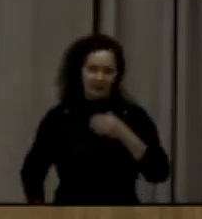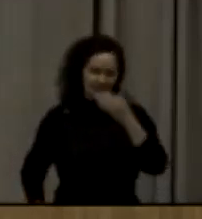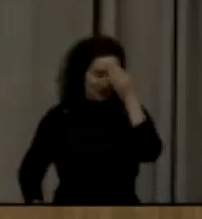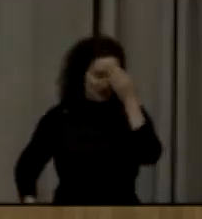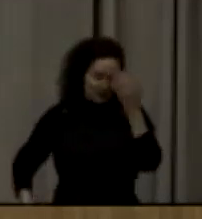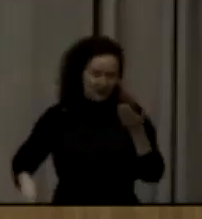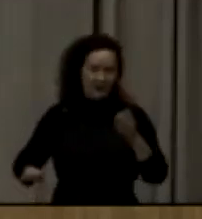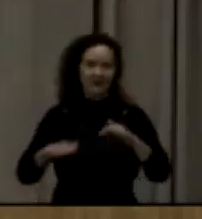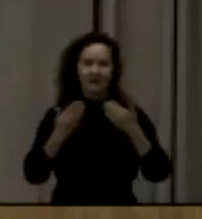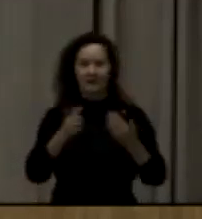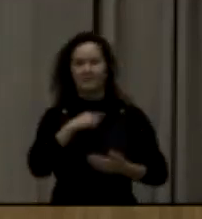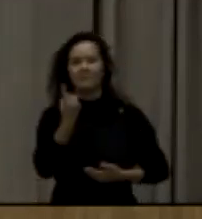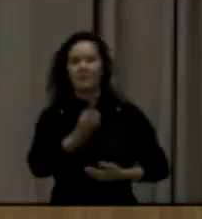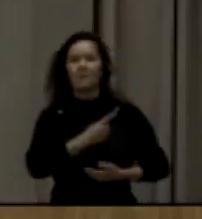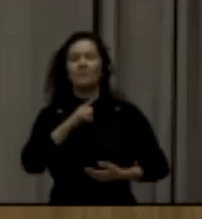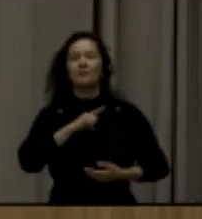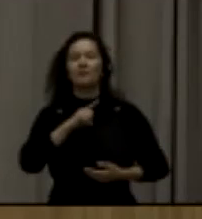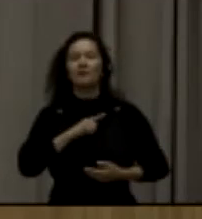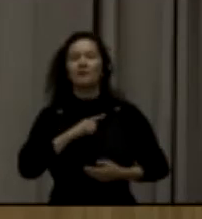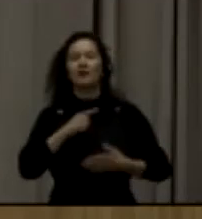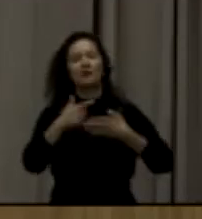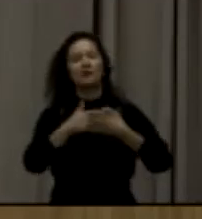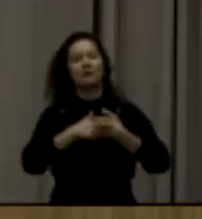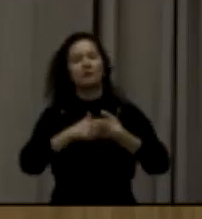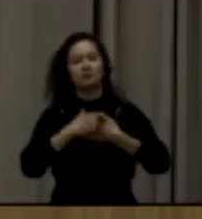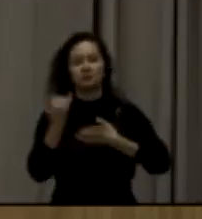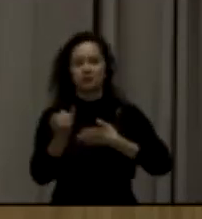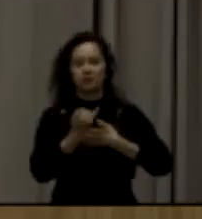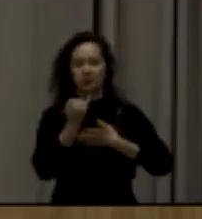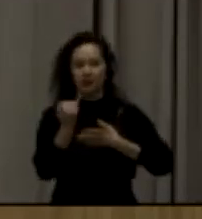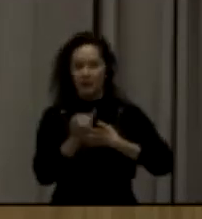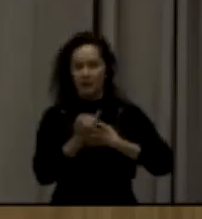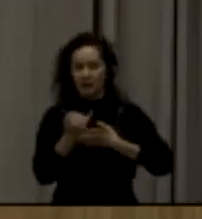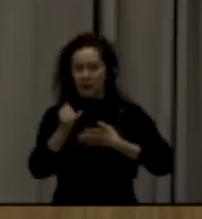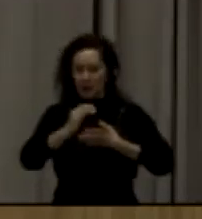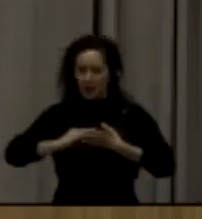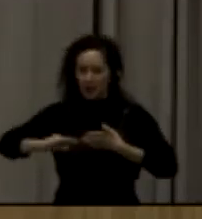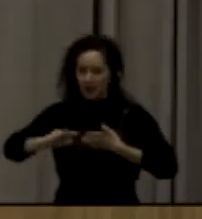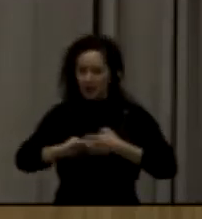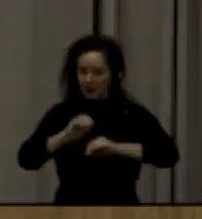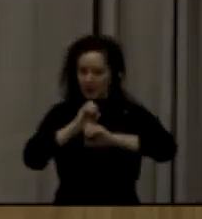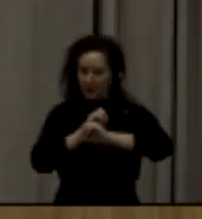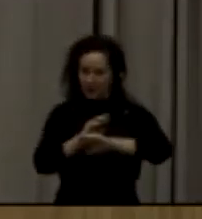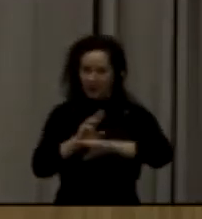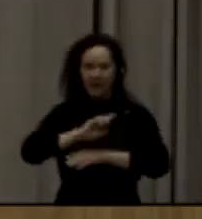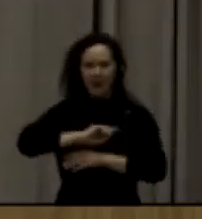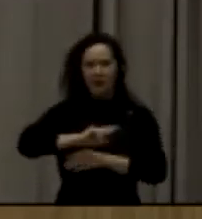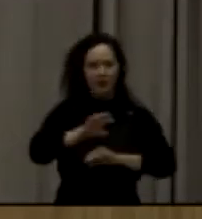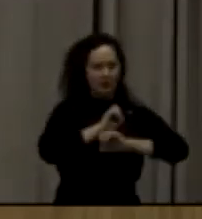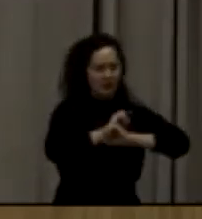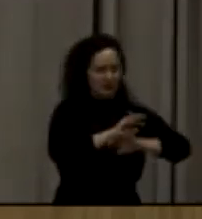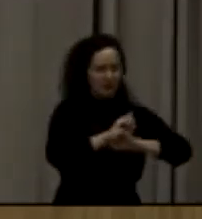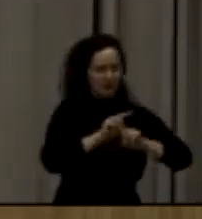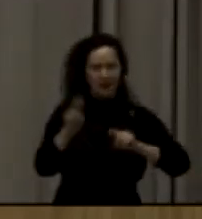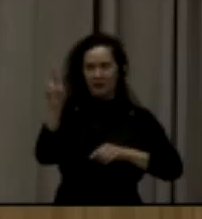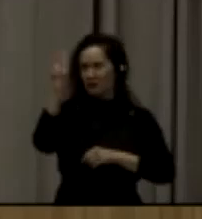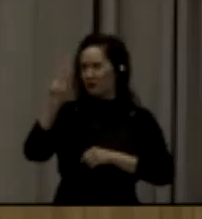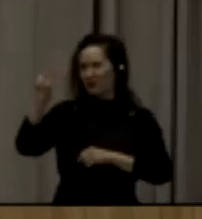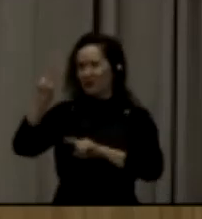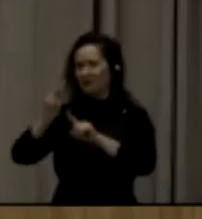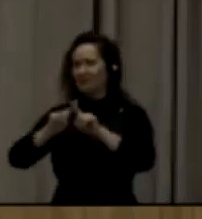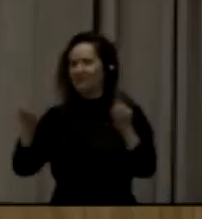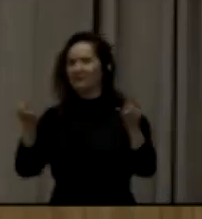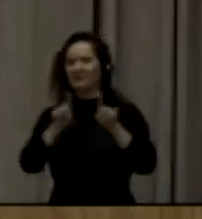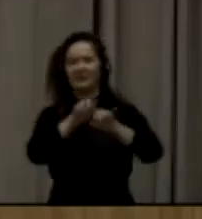Obrigada. Bom, nós temos uma grande tarefa para cumprir no campo da educação, e não somente no campo da educação universitária,